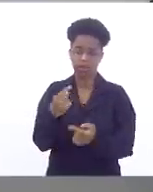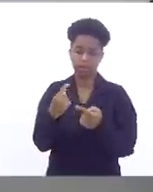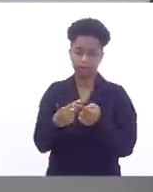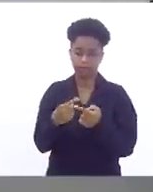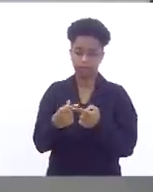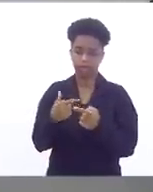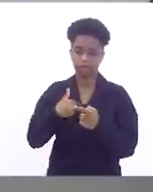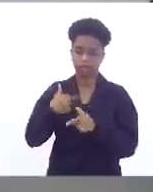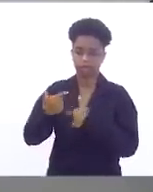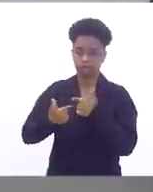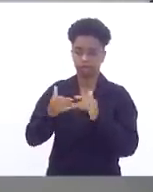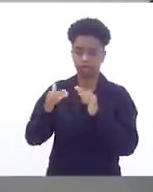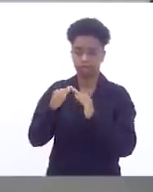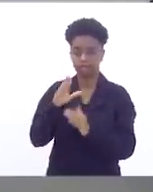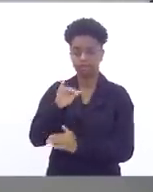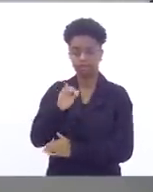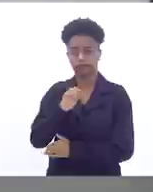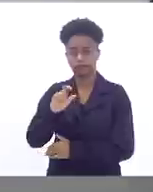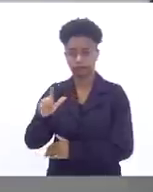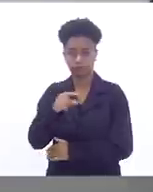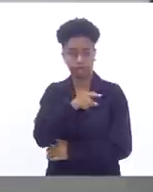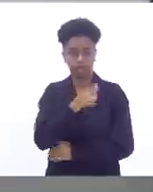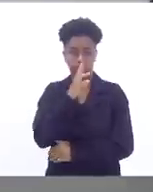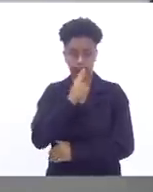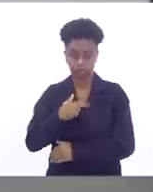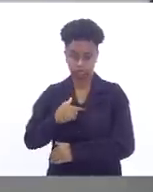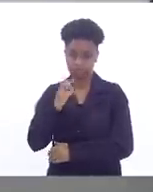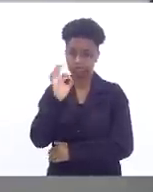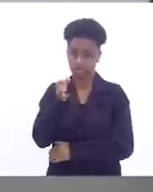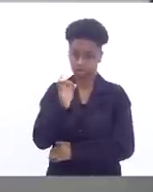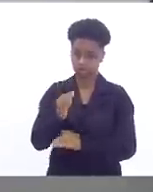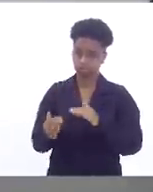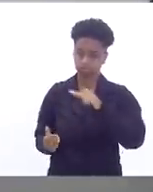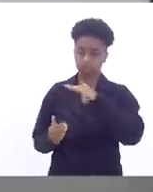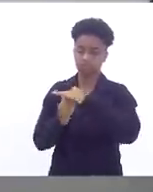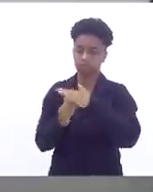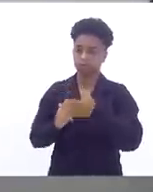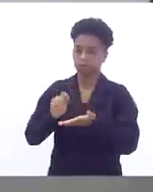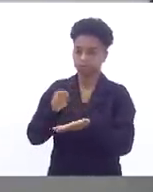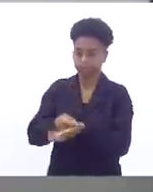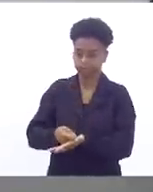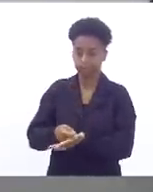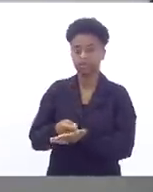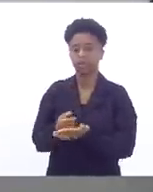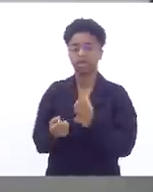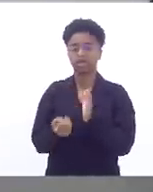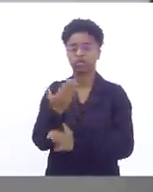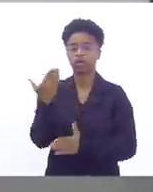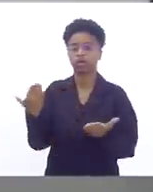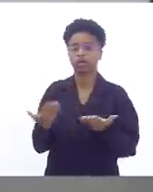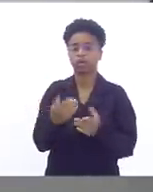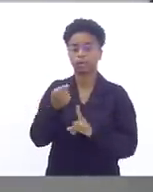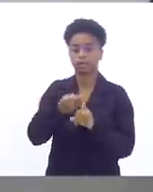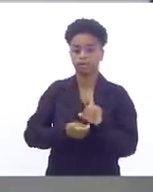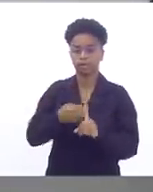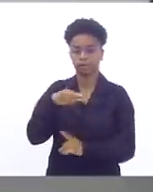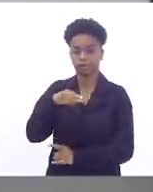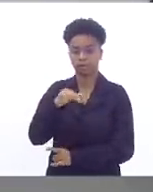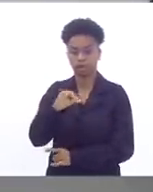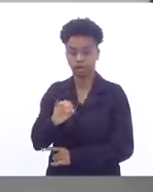casa civil o tempo terminaram Já respondeu corretamente o teto reservatório foi implementado esse mês e